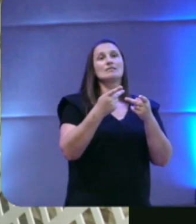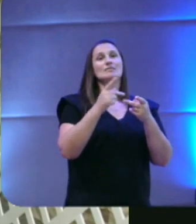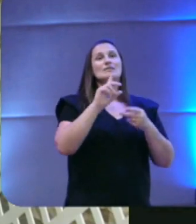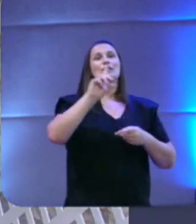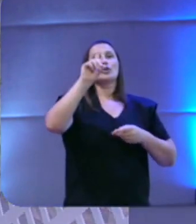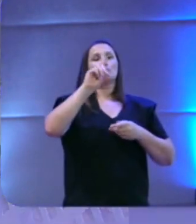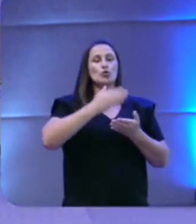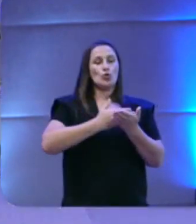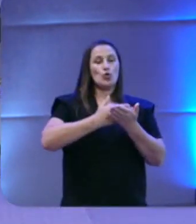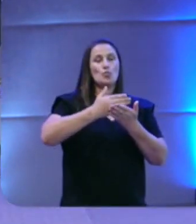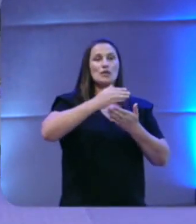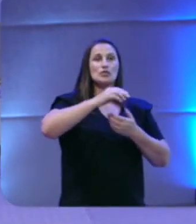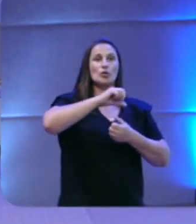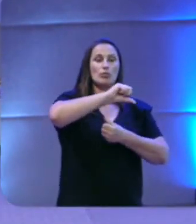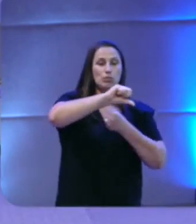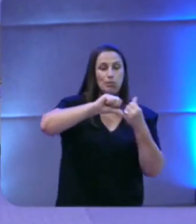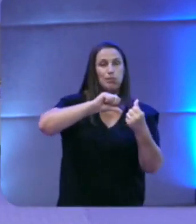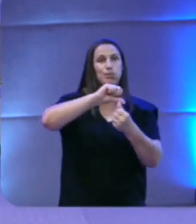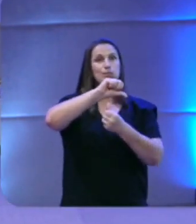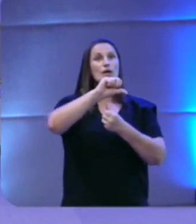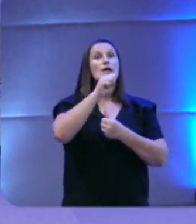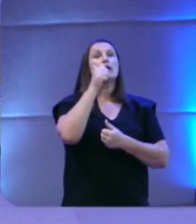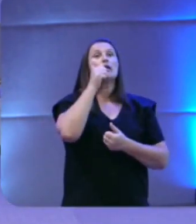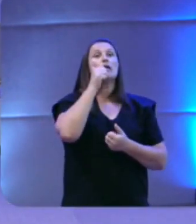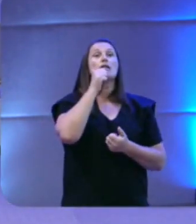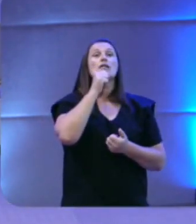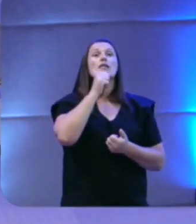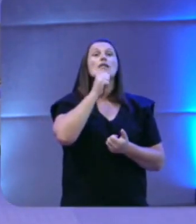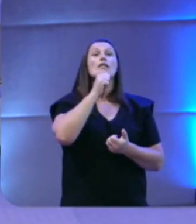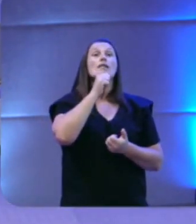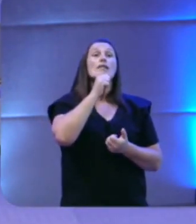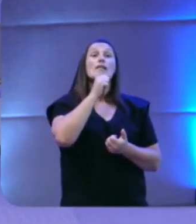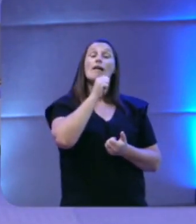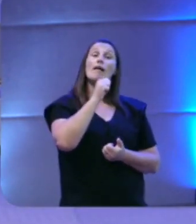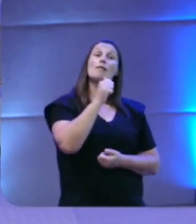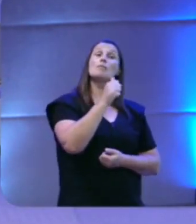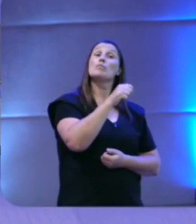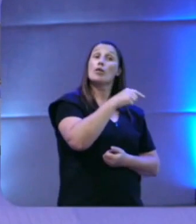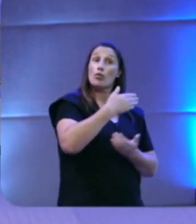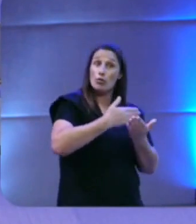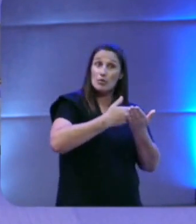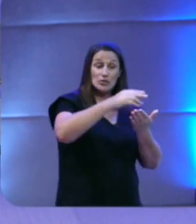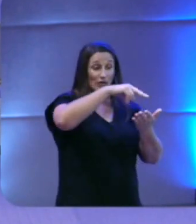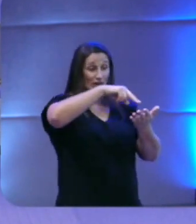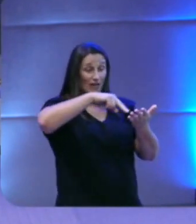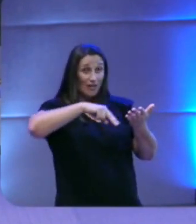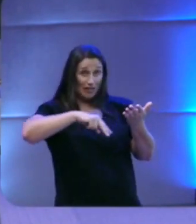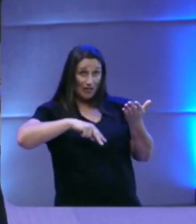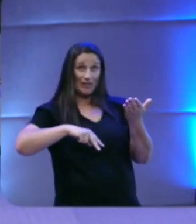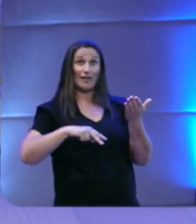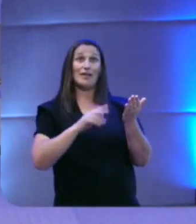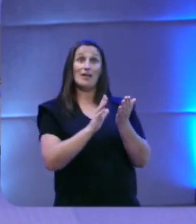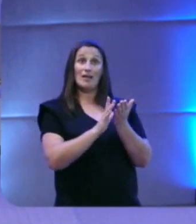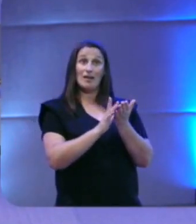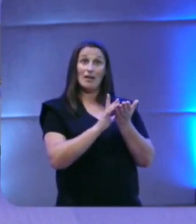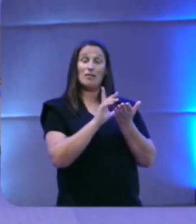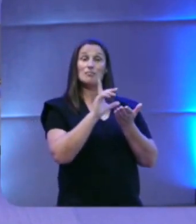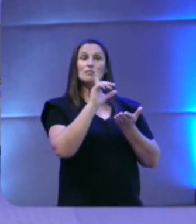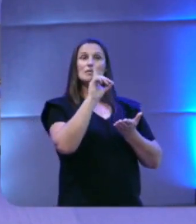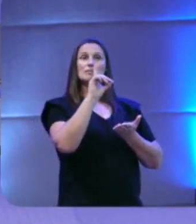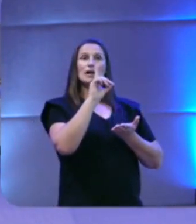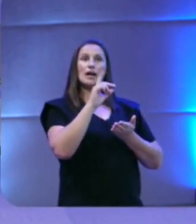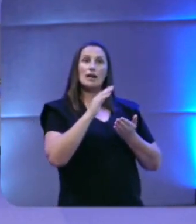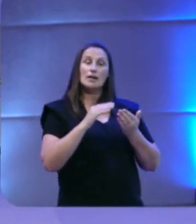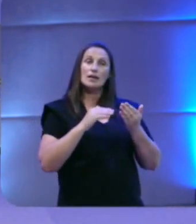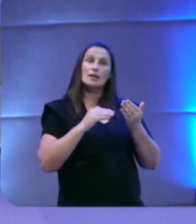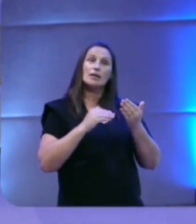de transformação na vida da Mina. A Mina começou a ler a palavra de Deus, nós começamos a discipulá-la, Primeiro informalmente, depois realmente